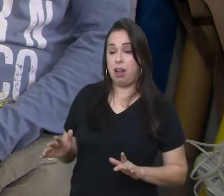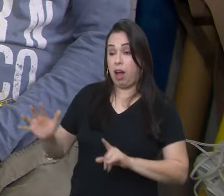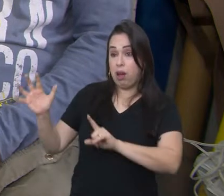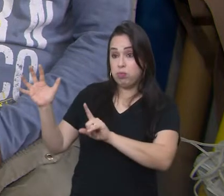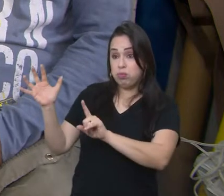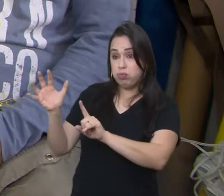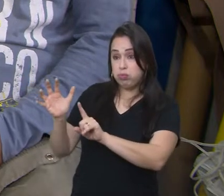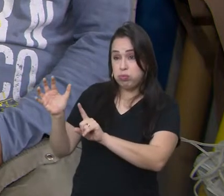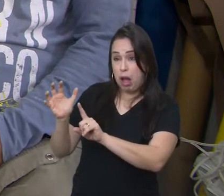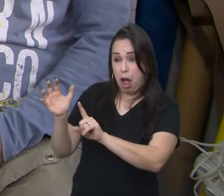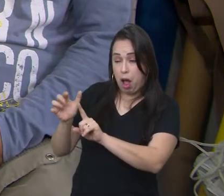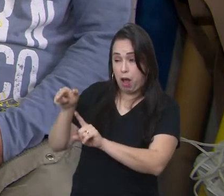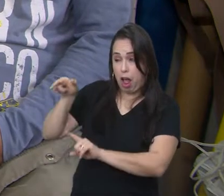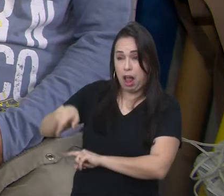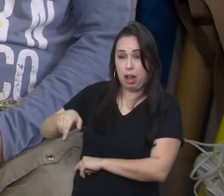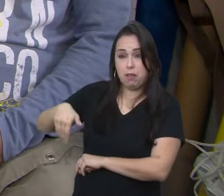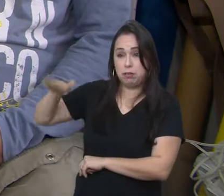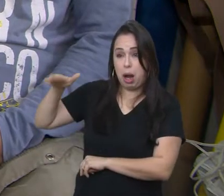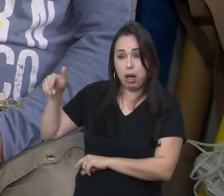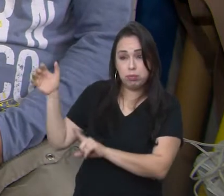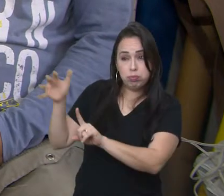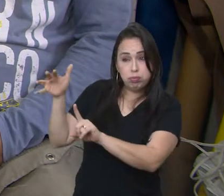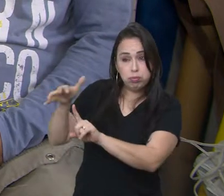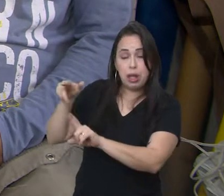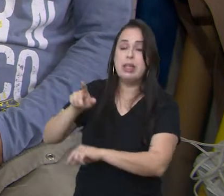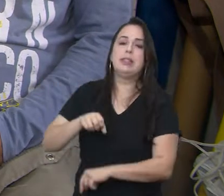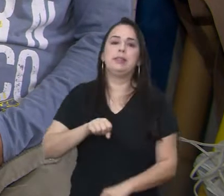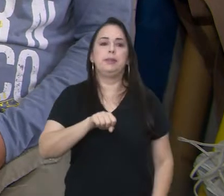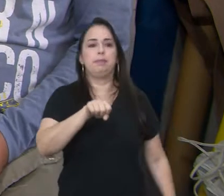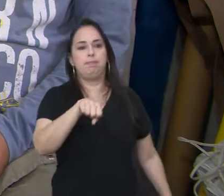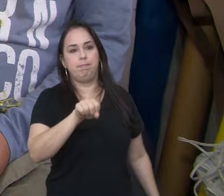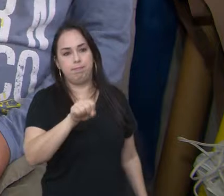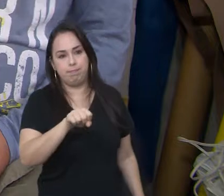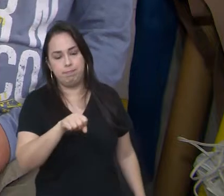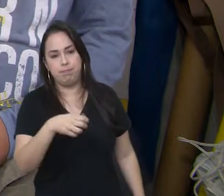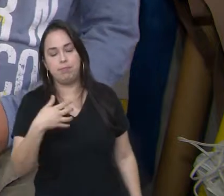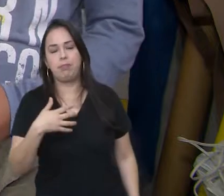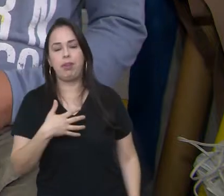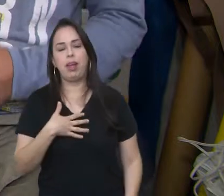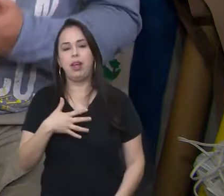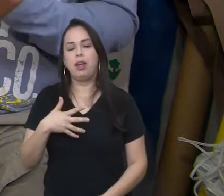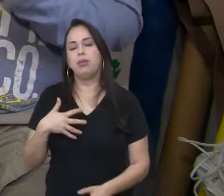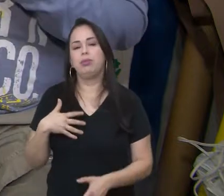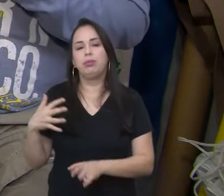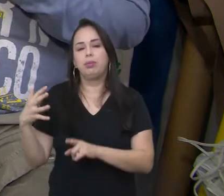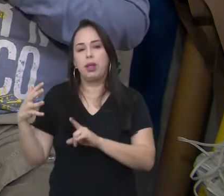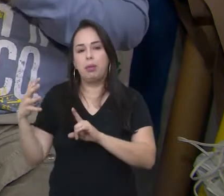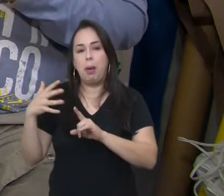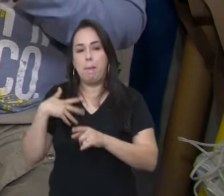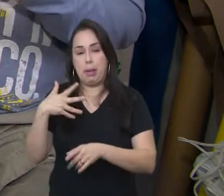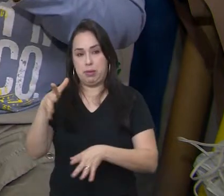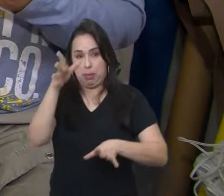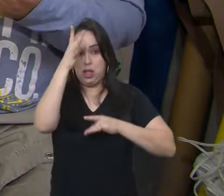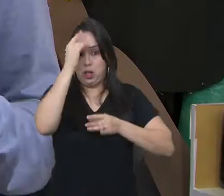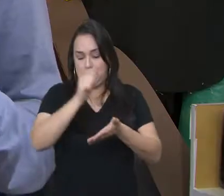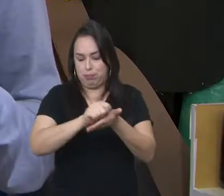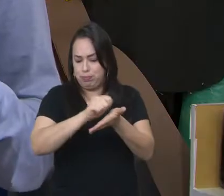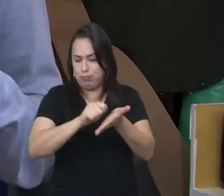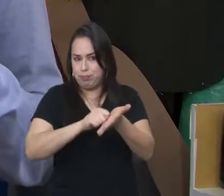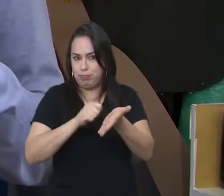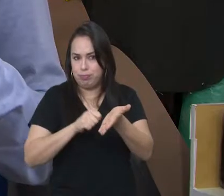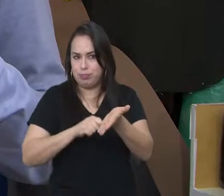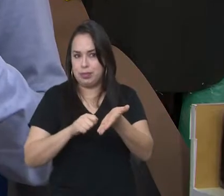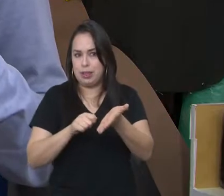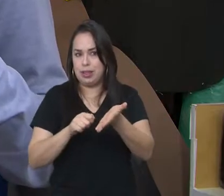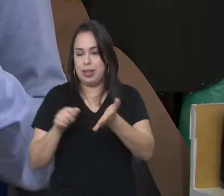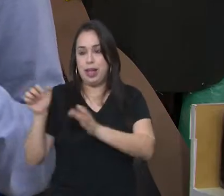Então, assim, você tem como sua grande influência Monteiro Lobato? Sim, hoje é assim que eu tenho, porque, por exemplo, os meus